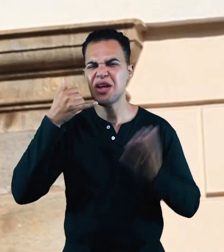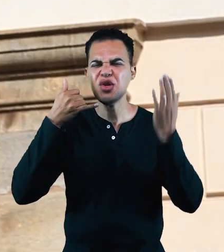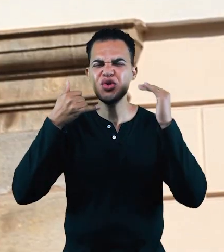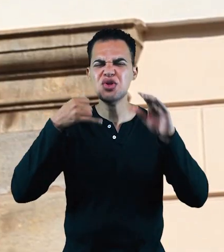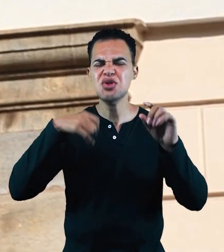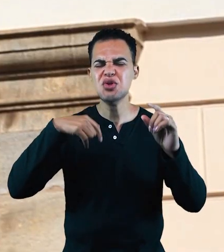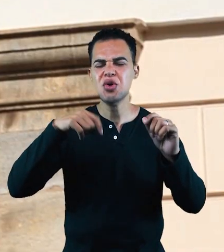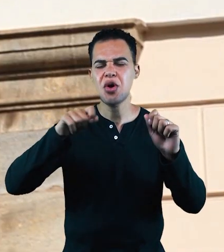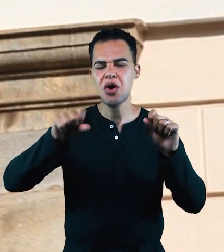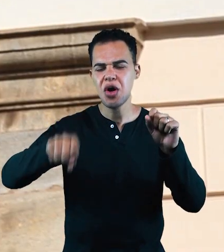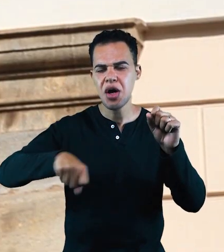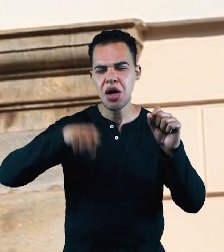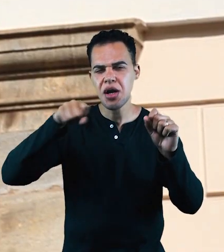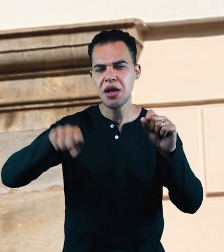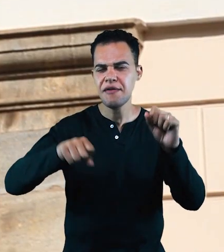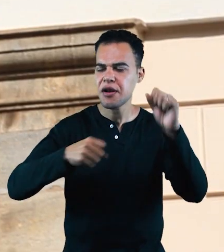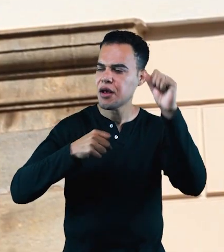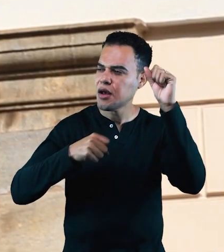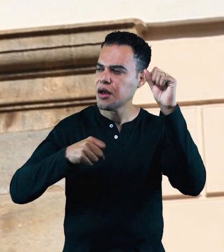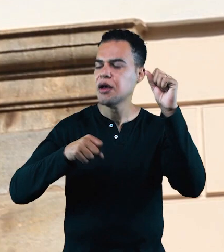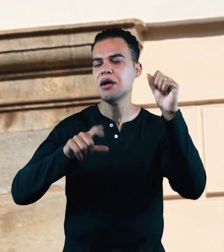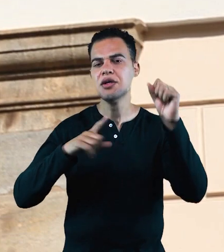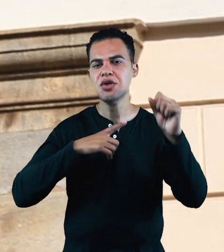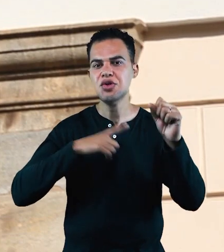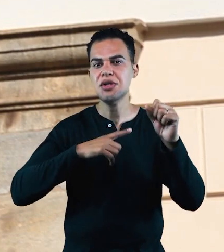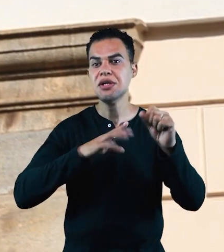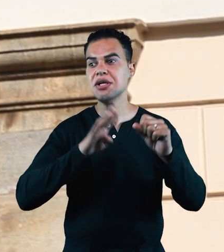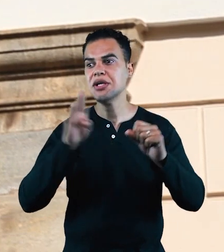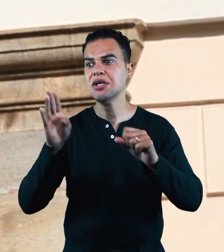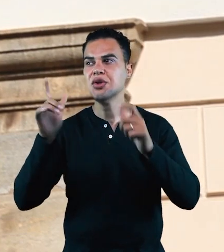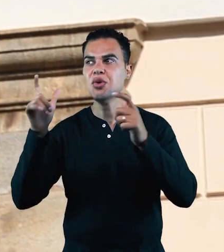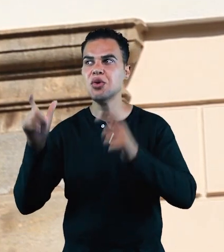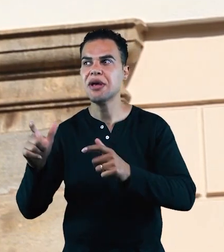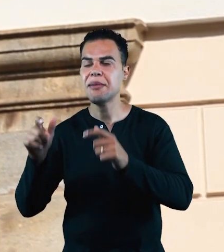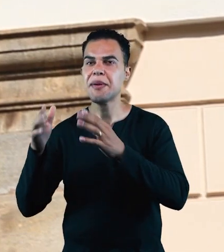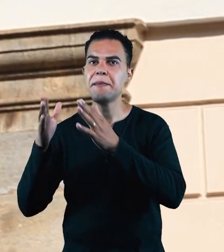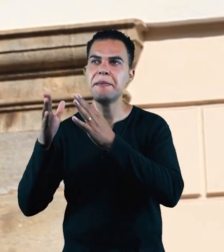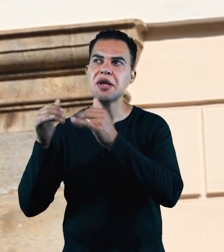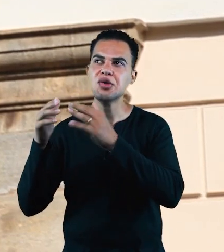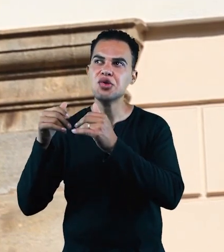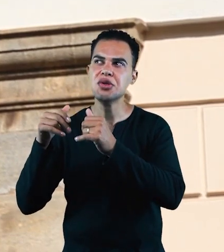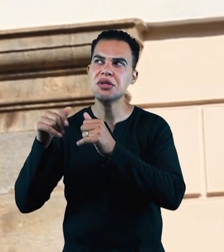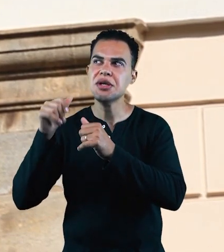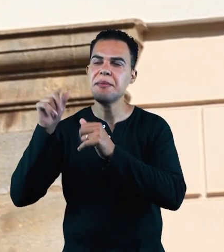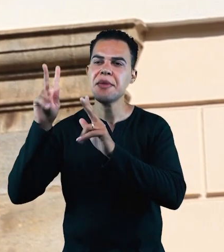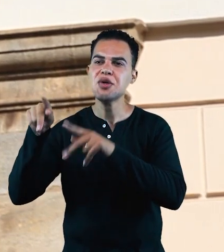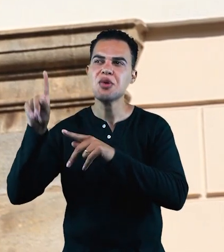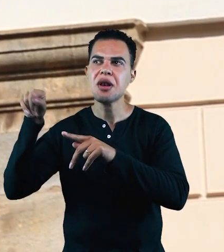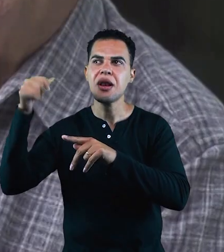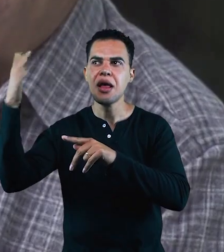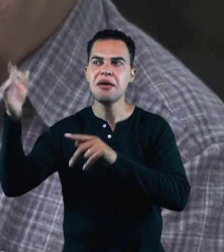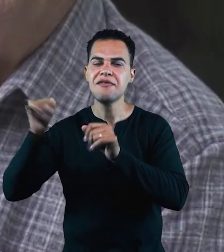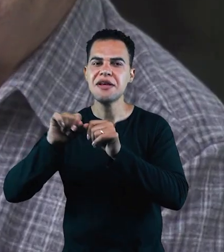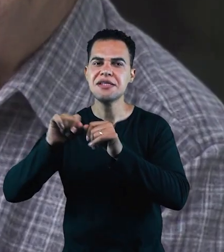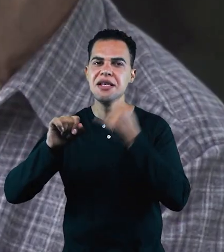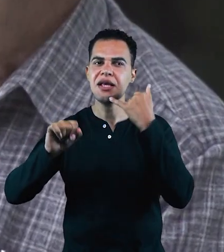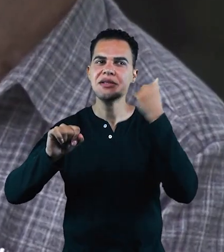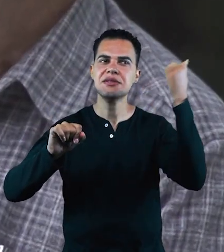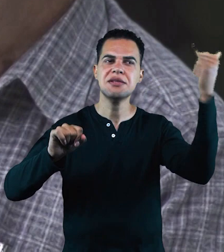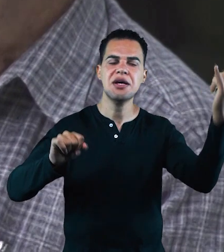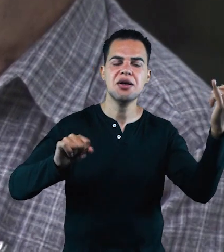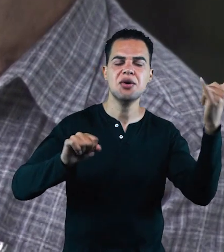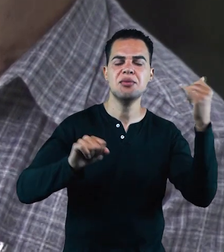de manivela, que tinha que ir no centro telefônico, pedir a telefonista para fazer a ligação para o